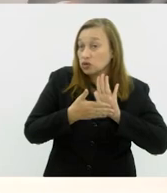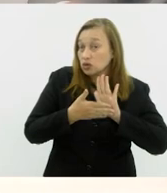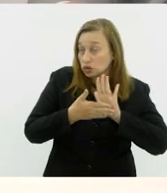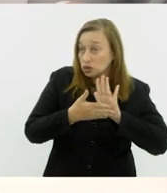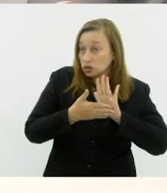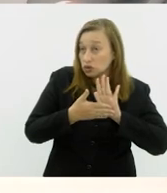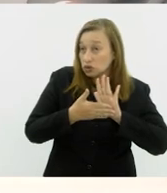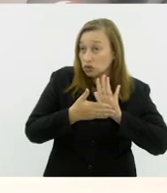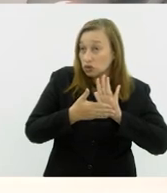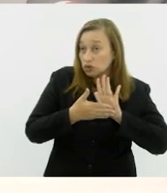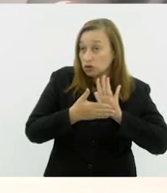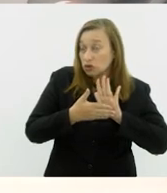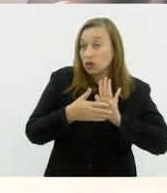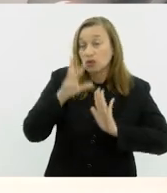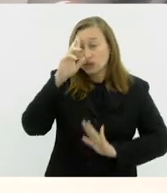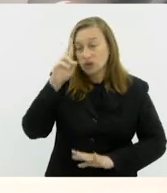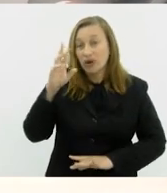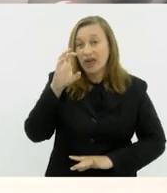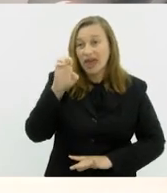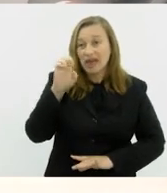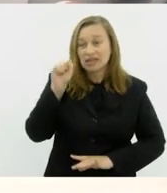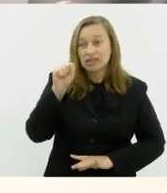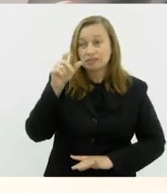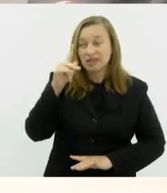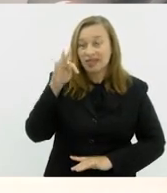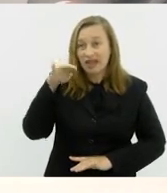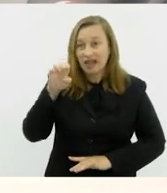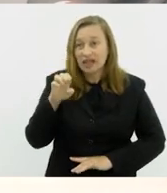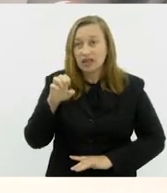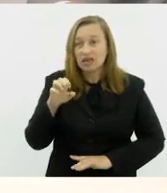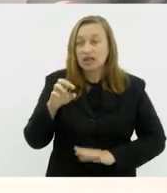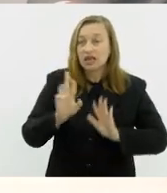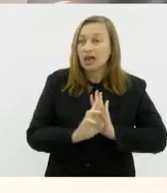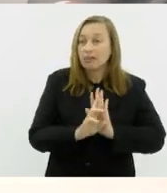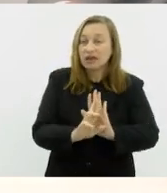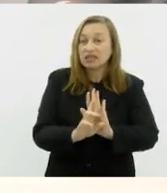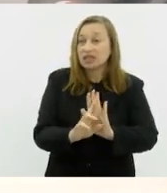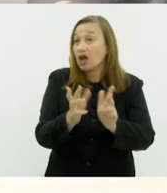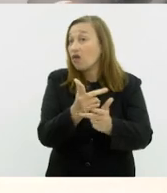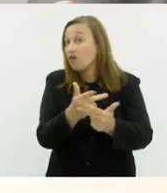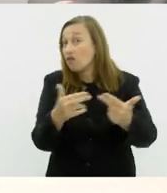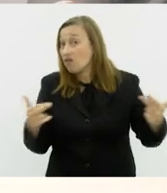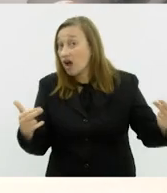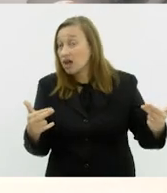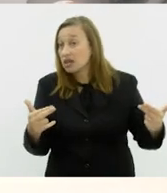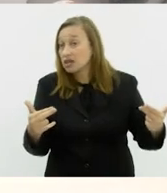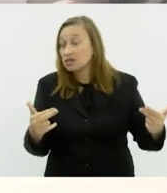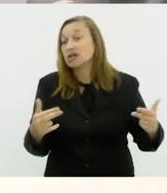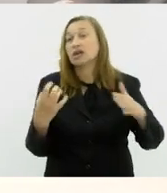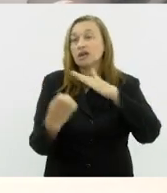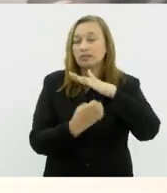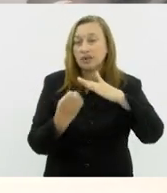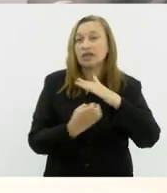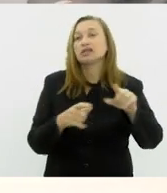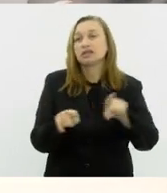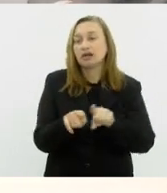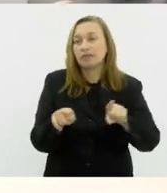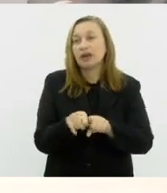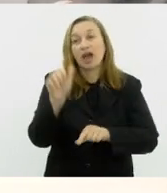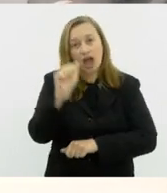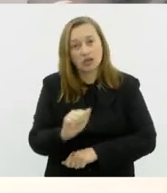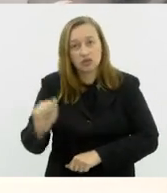explicitadas pelo senhor Spinelli, que representa várias empresas e associação de pilotos,